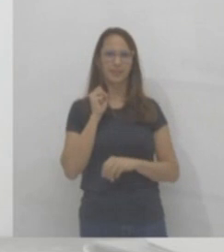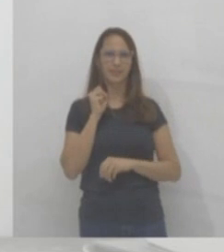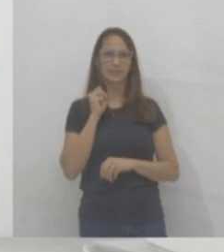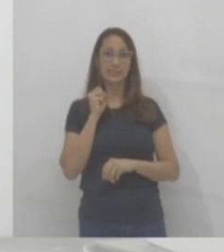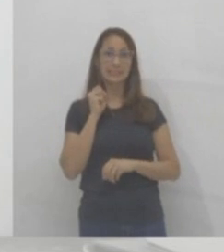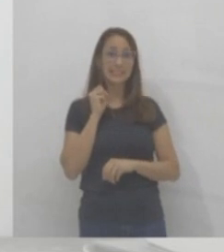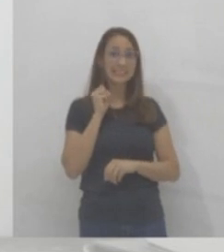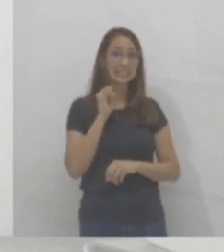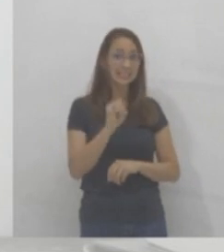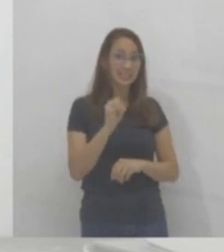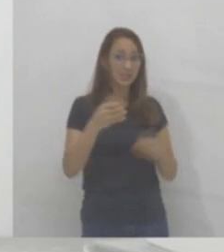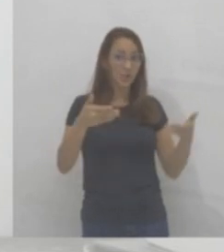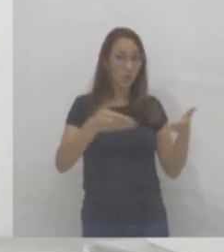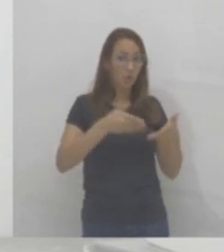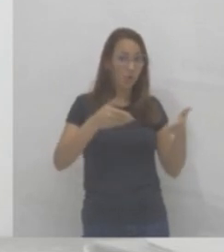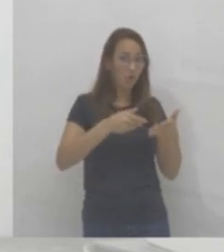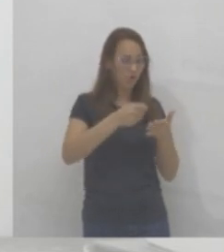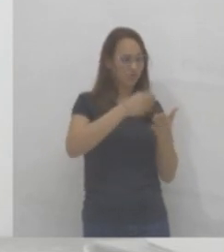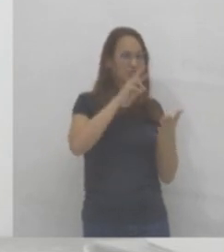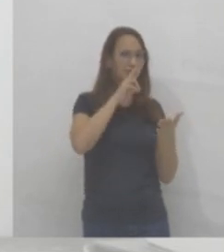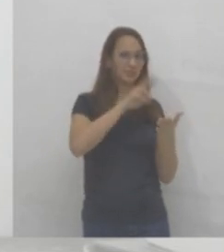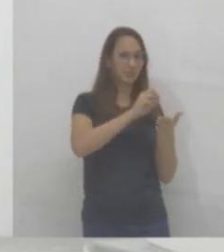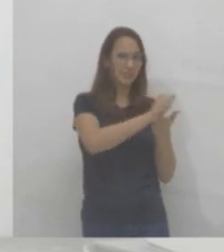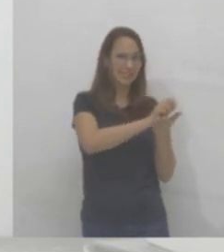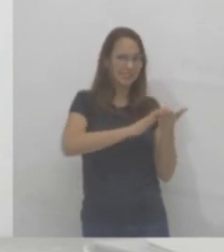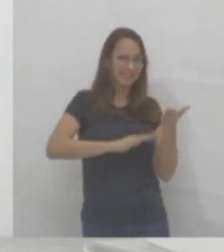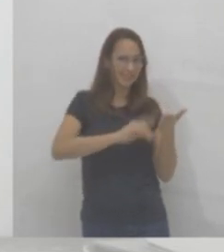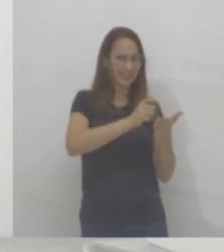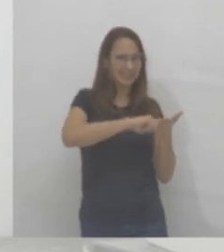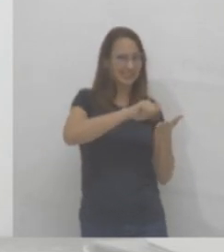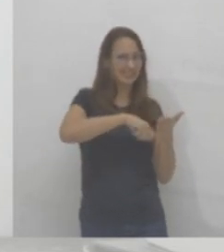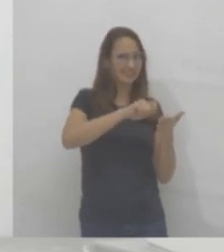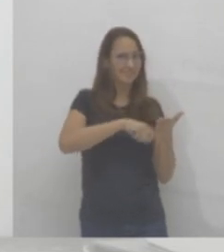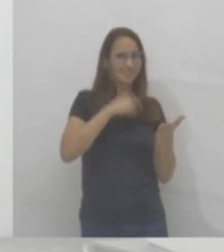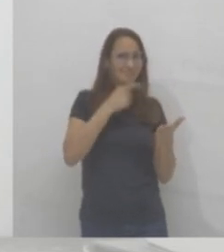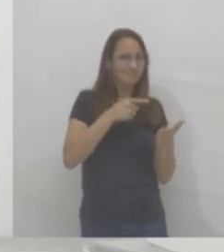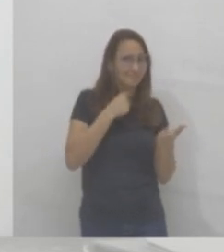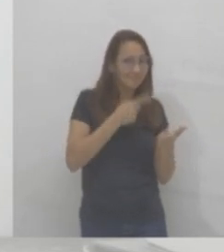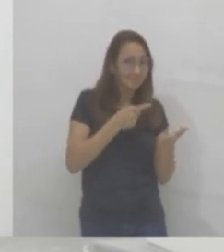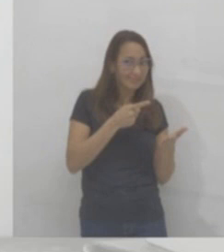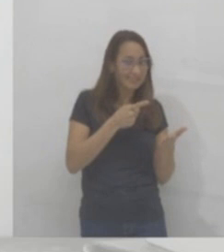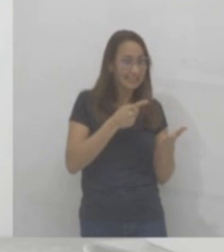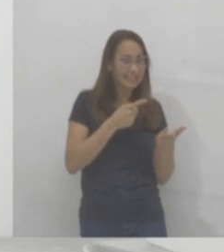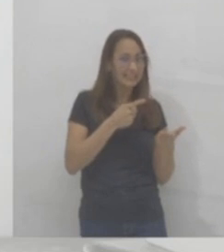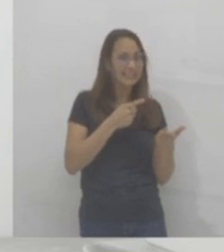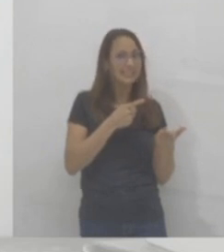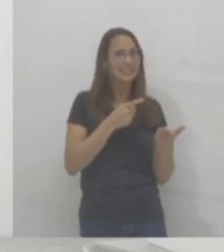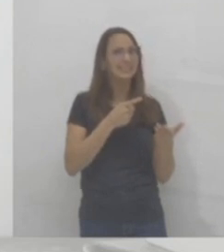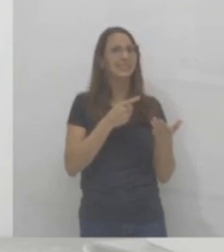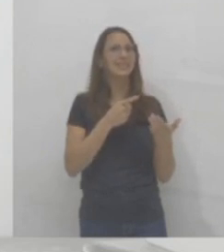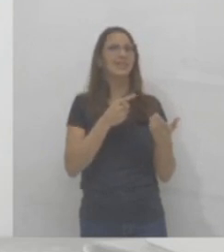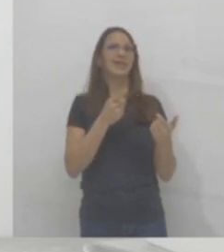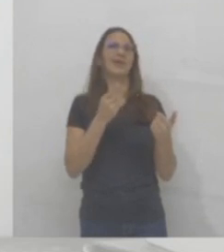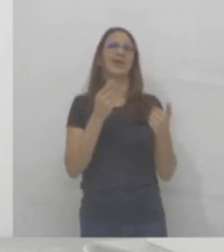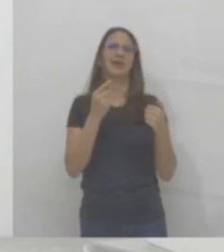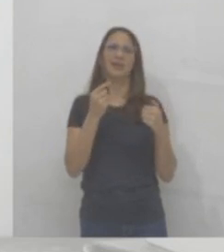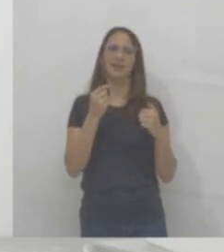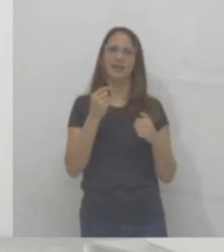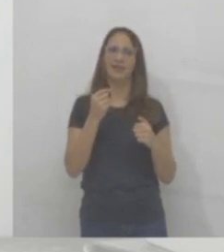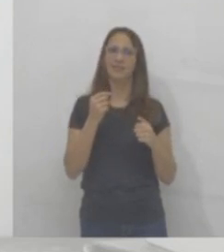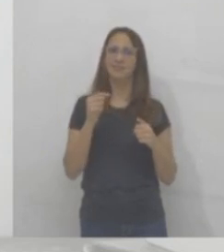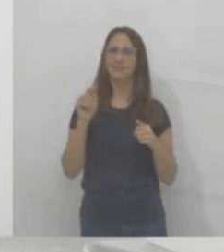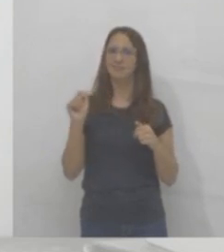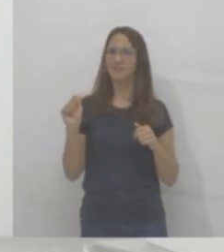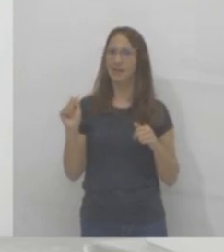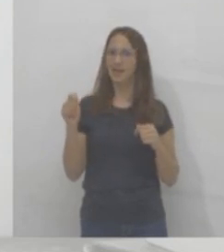de casa hoje, tá? Letra A. I will ask my teacher for help.